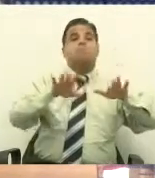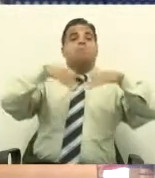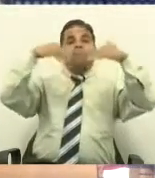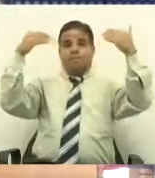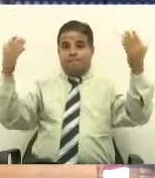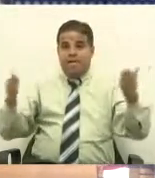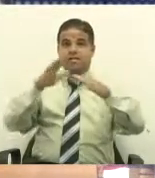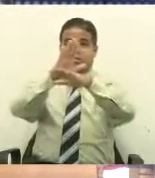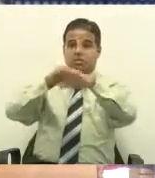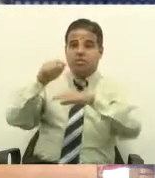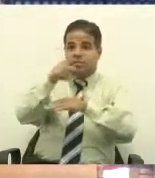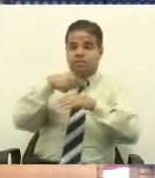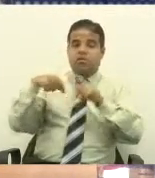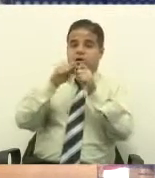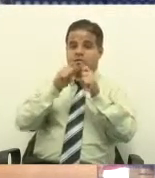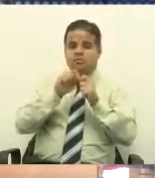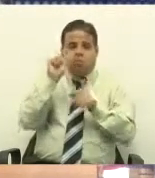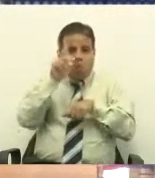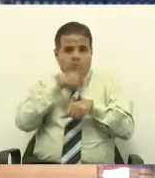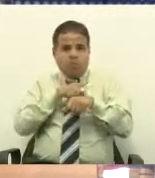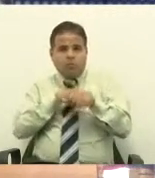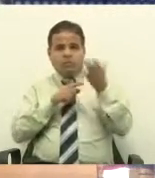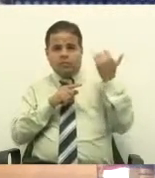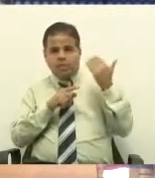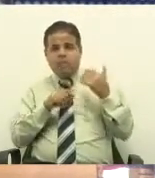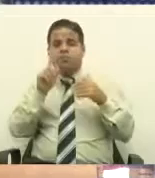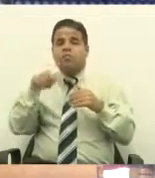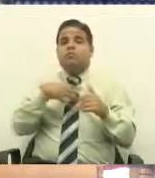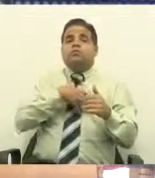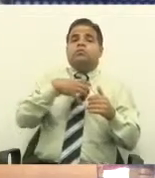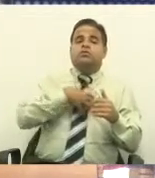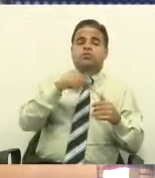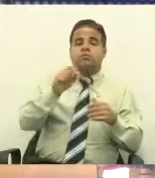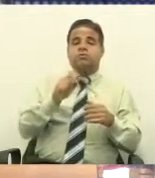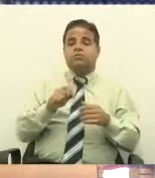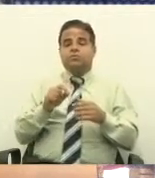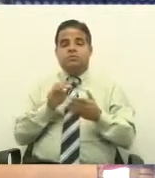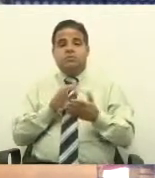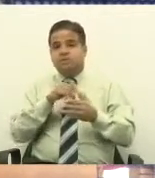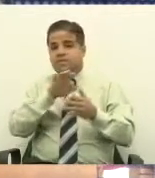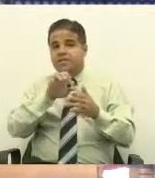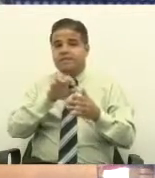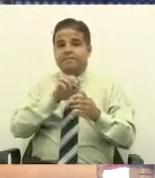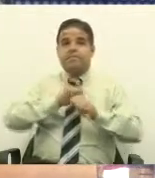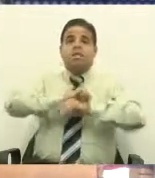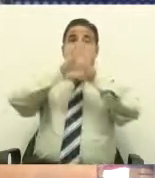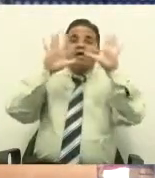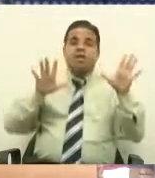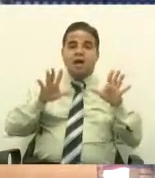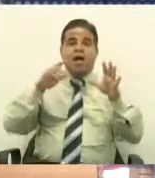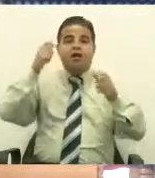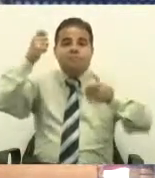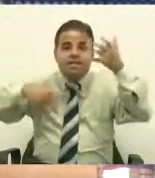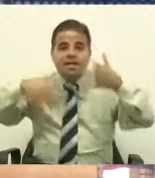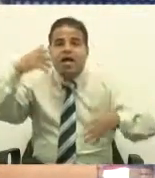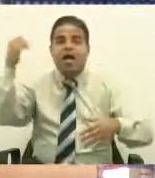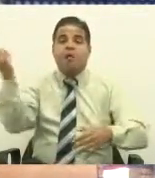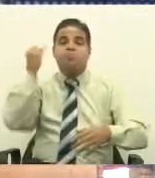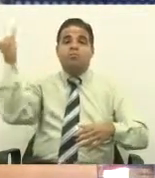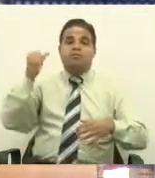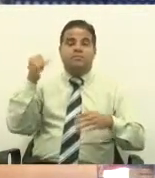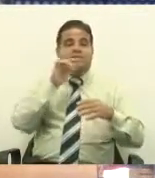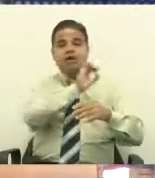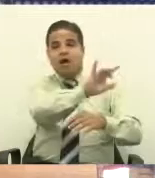a chamada que nós fizemos recente foi no sentido de elucidar a necessidade, a importância